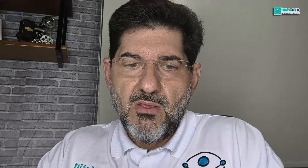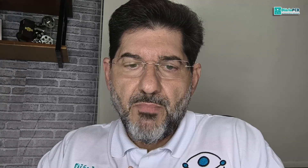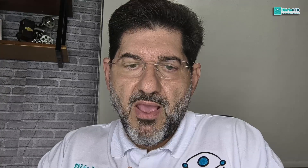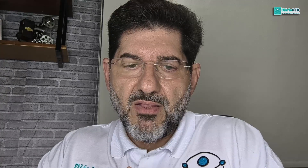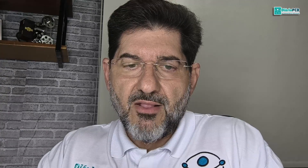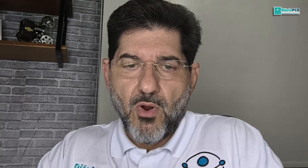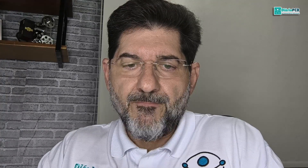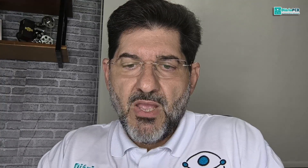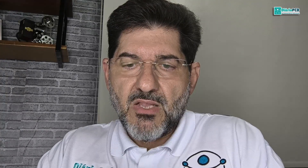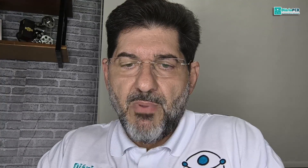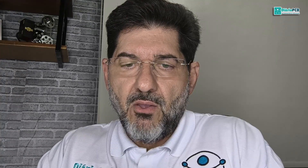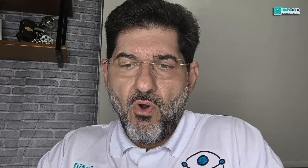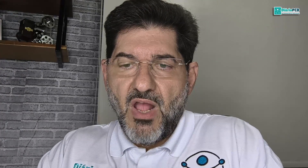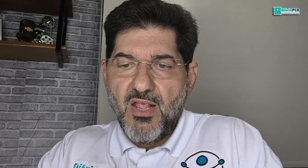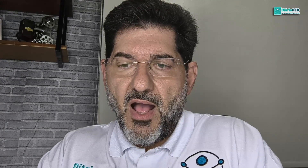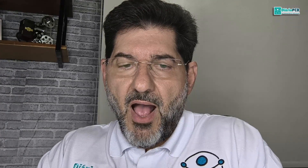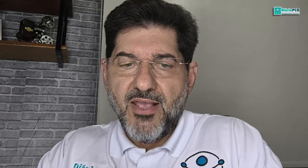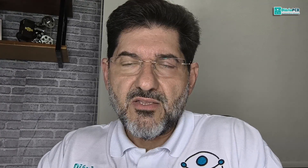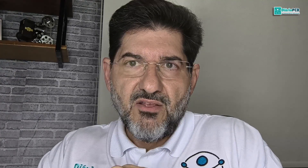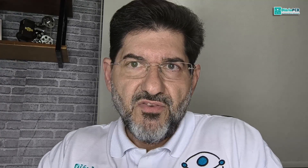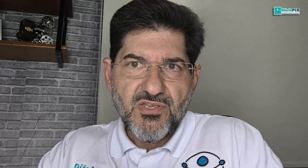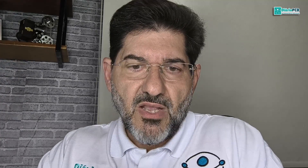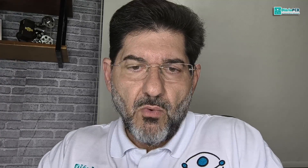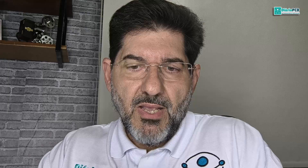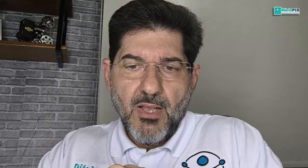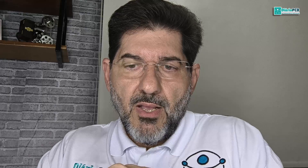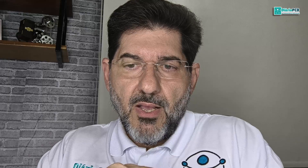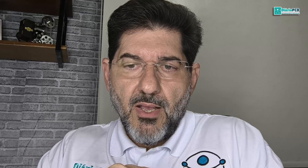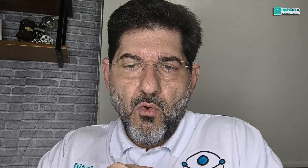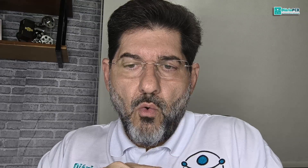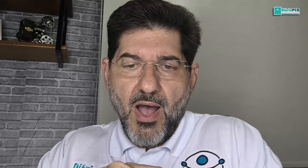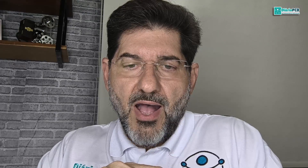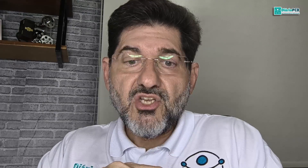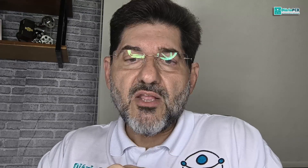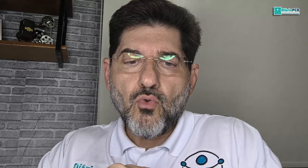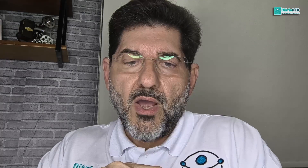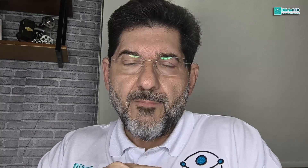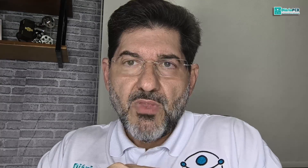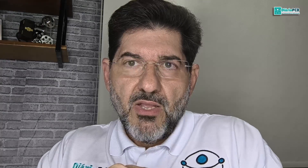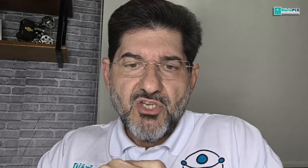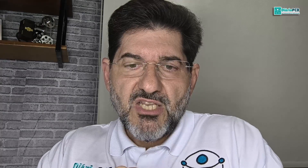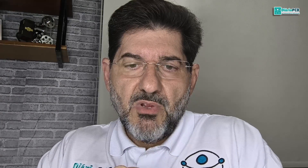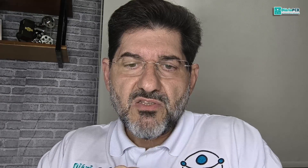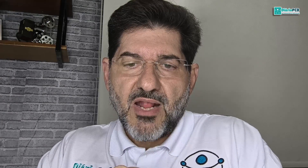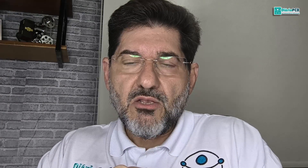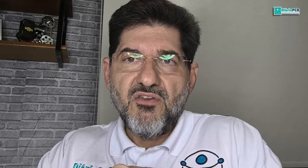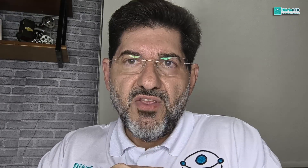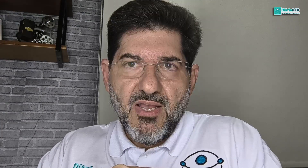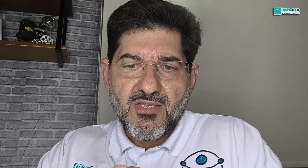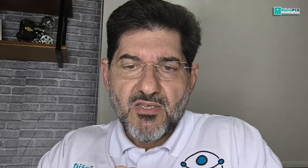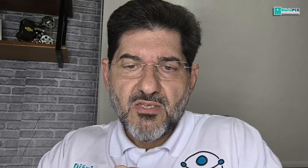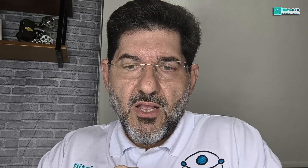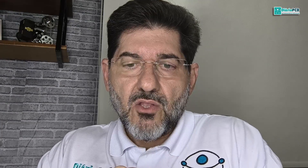tornar um empreendedor. Também houve ali a entrevista, não é, com a diretora de Administração